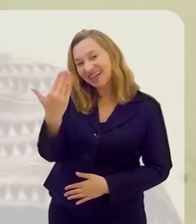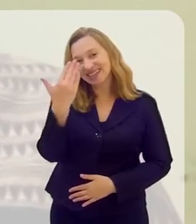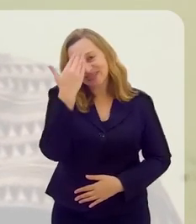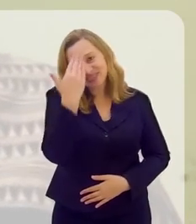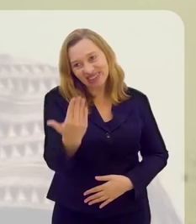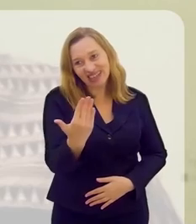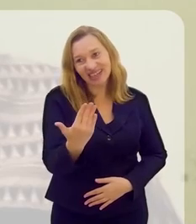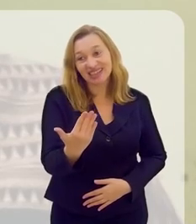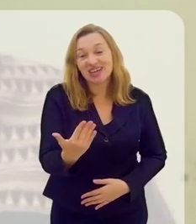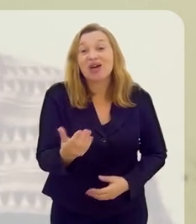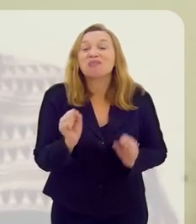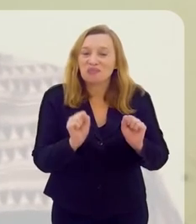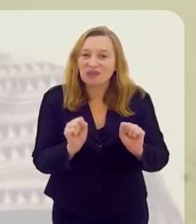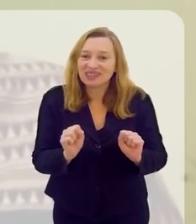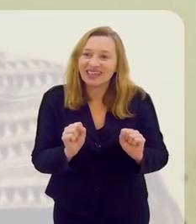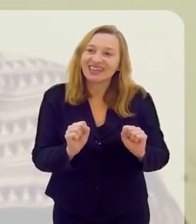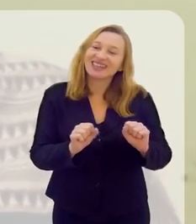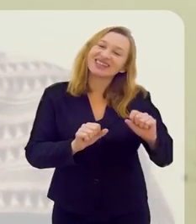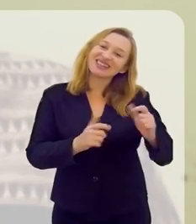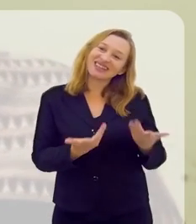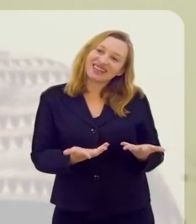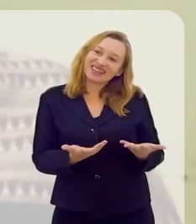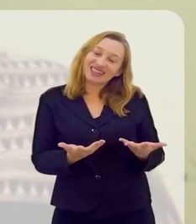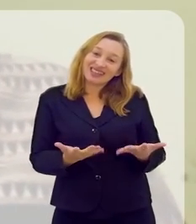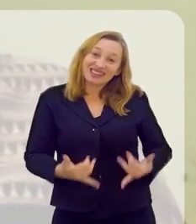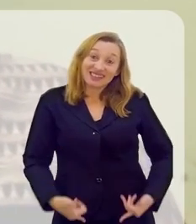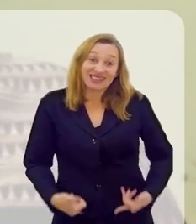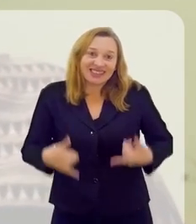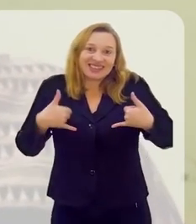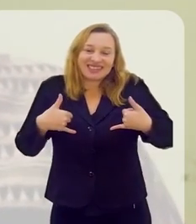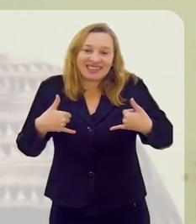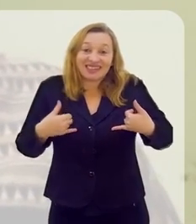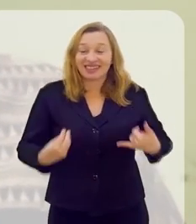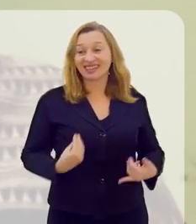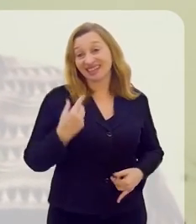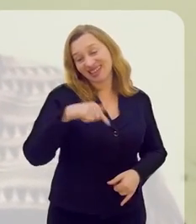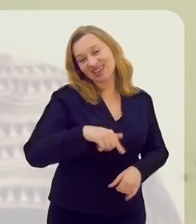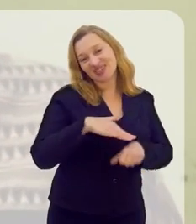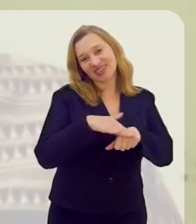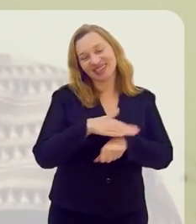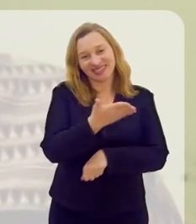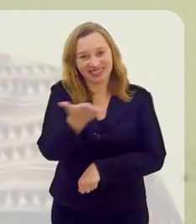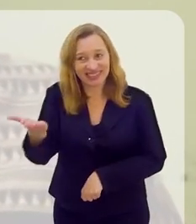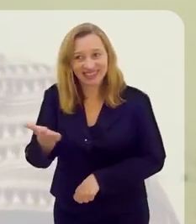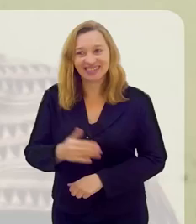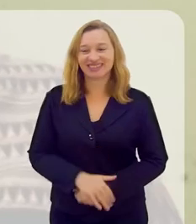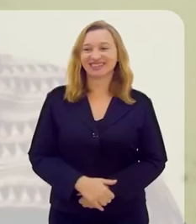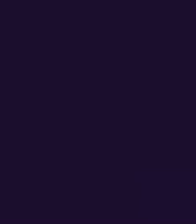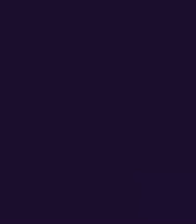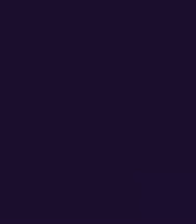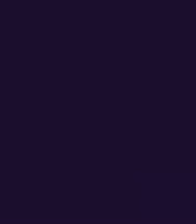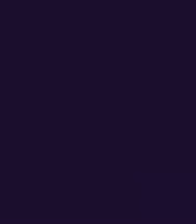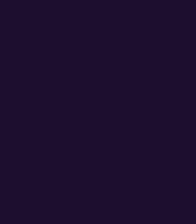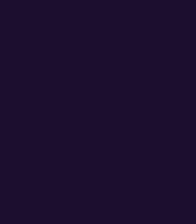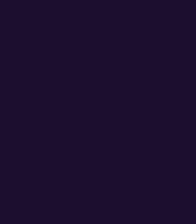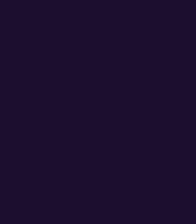Obrigada, obrigada demais pela participação, por poder participar, por essa honra de estar aqui falando com vocês, tá?